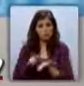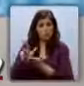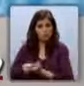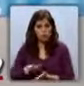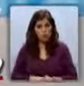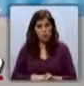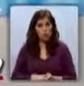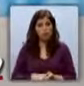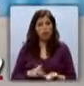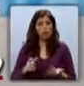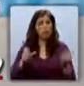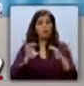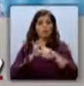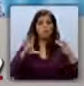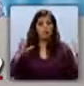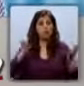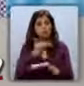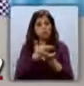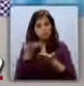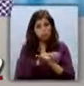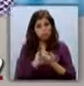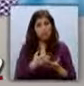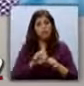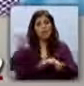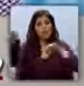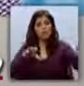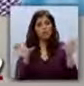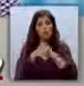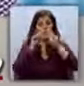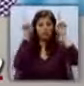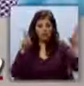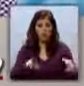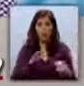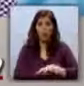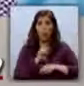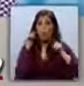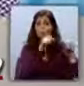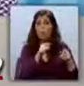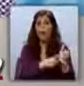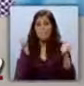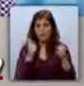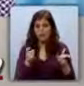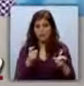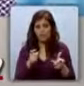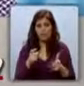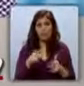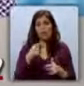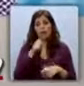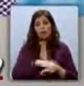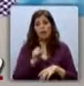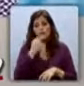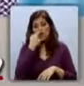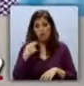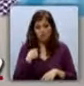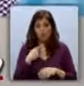blow up the talks, divide the international community and cause the United States to be blamed for the failure to reach a